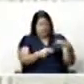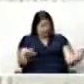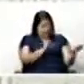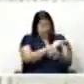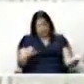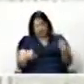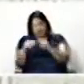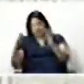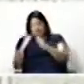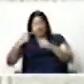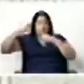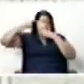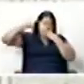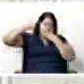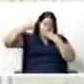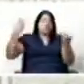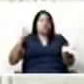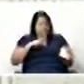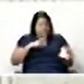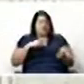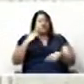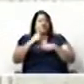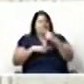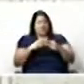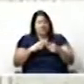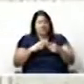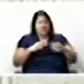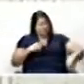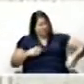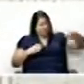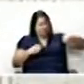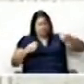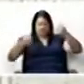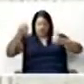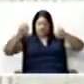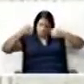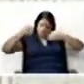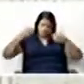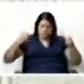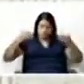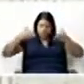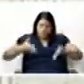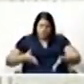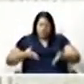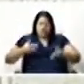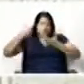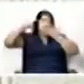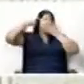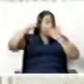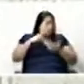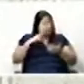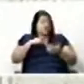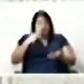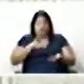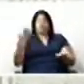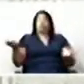trabalho. Atendendo o paciente, terminou, pegou a sua bolsa, entrou no carro, ao sair, foi sequestrada